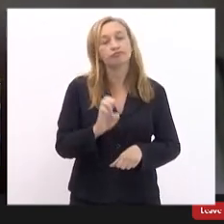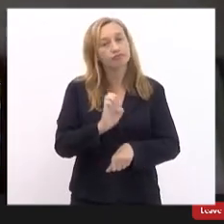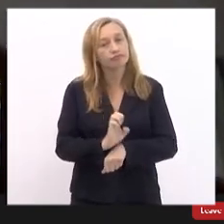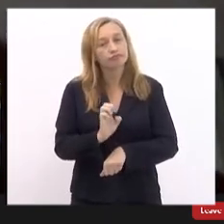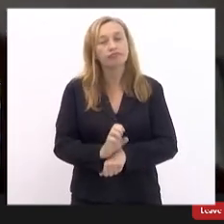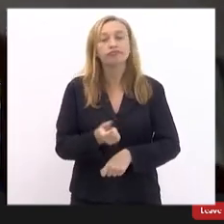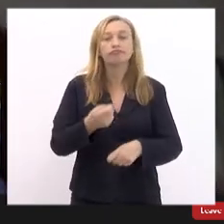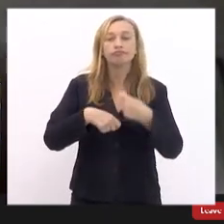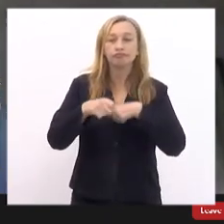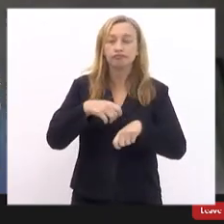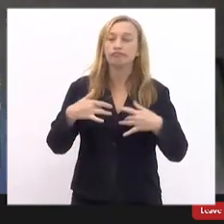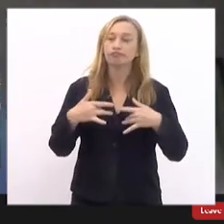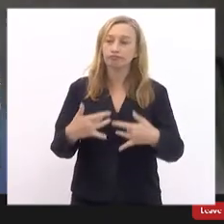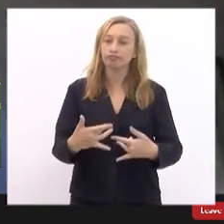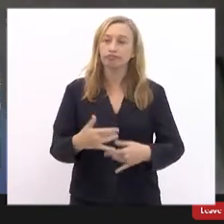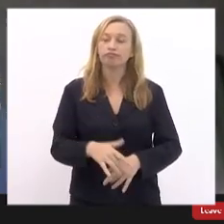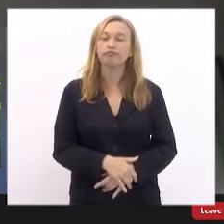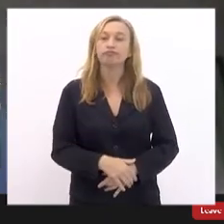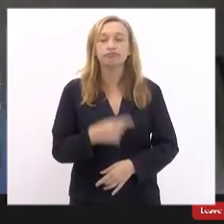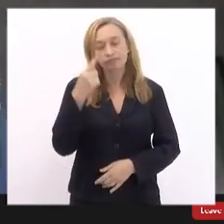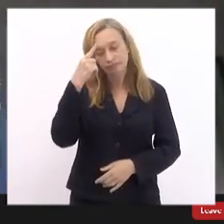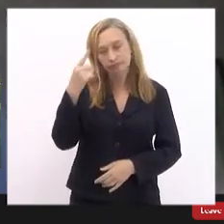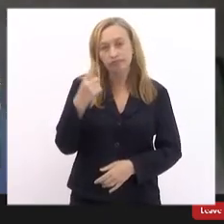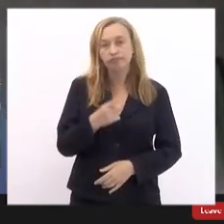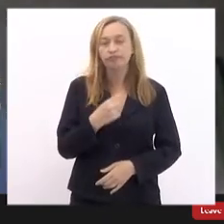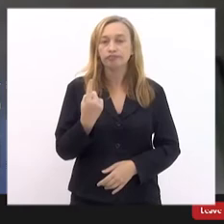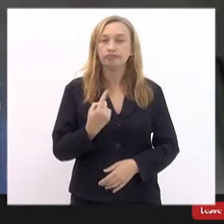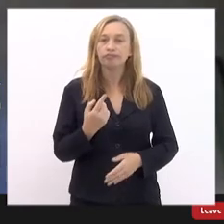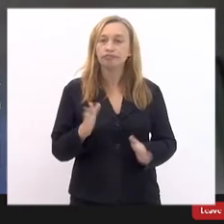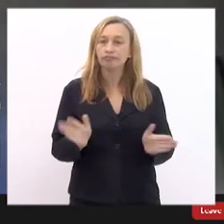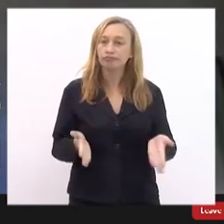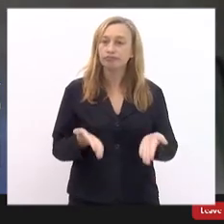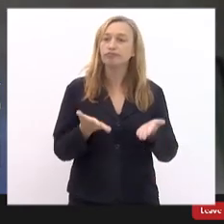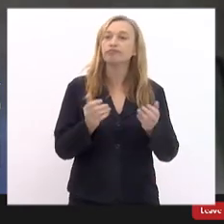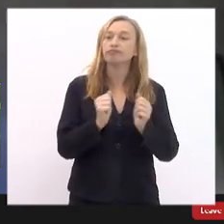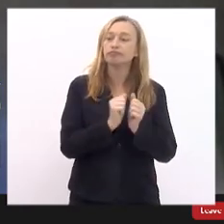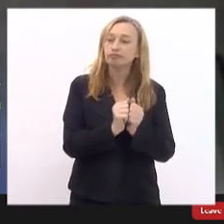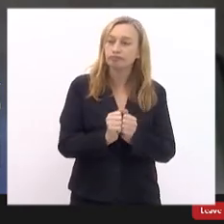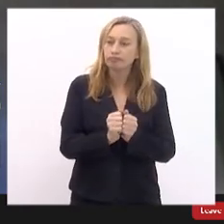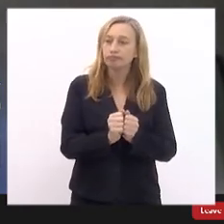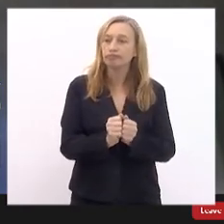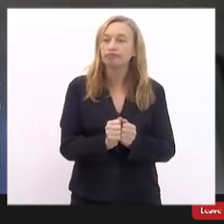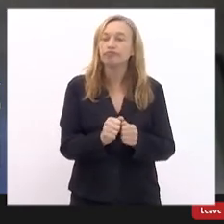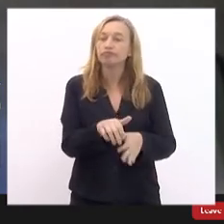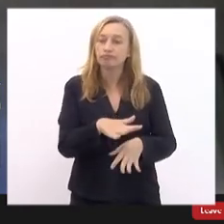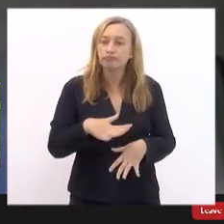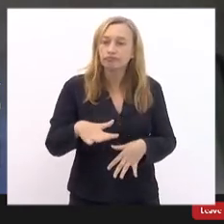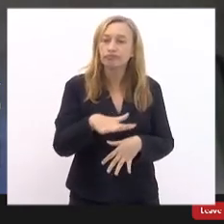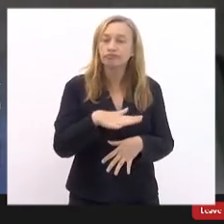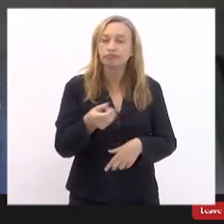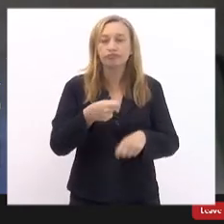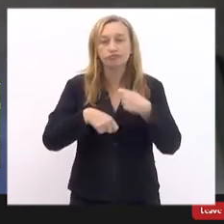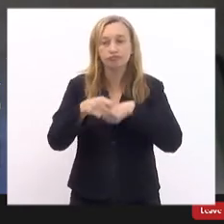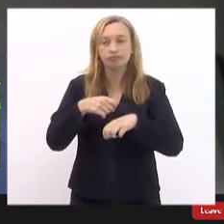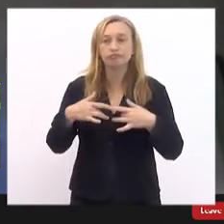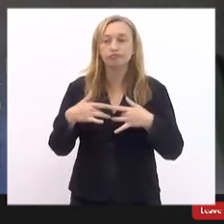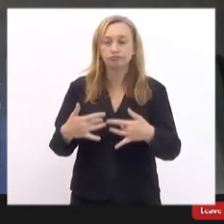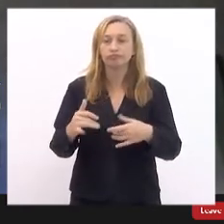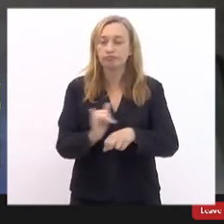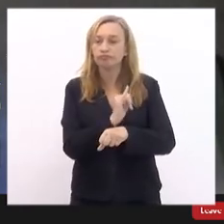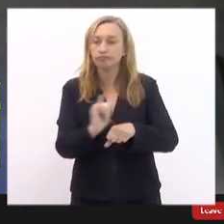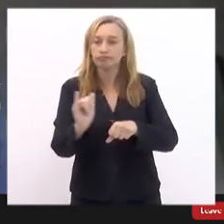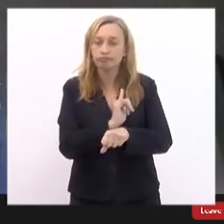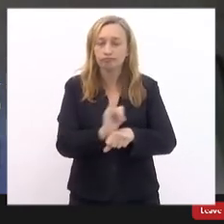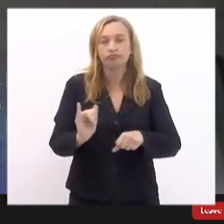de Economia Solidária, a ideia de que a gente estimule, né, que esses setores da economia solidária se articulem,